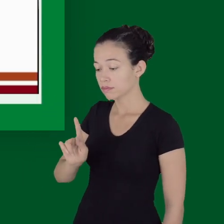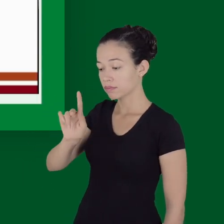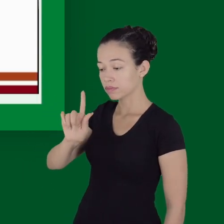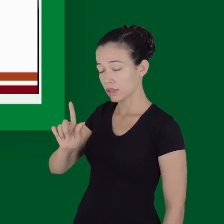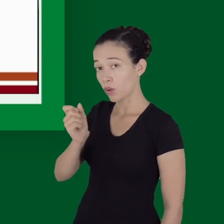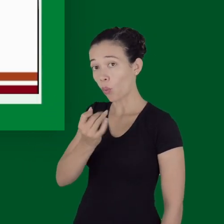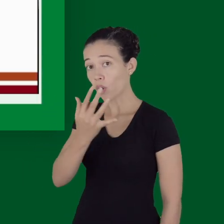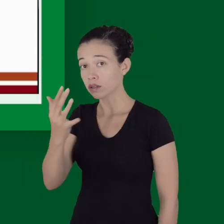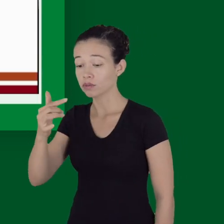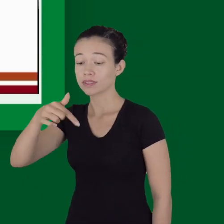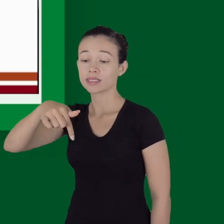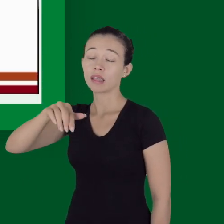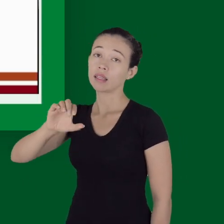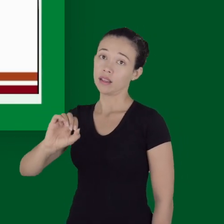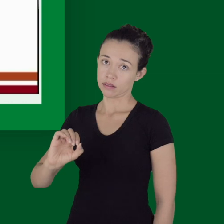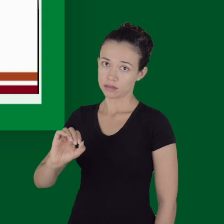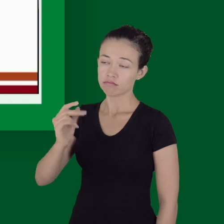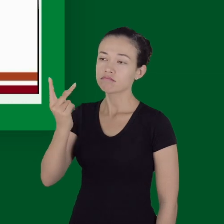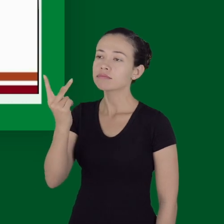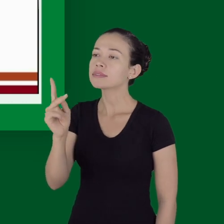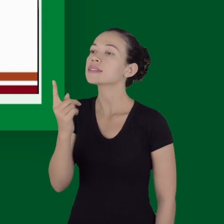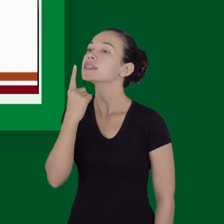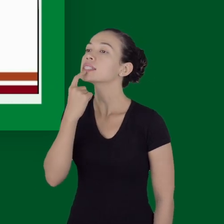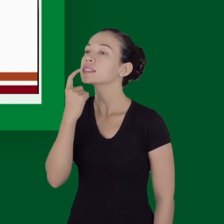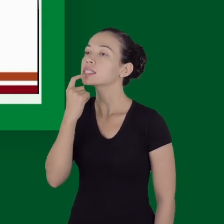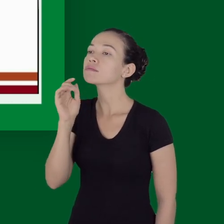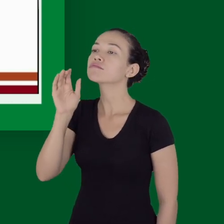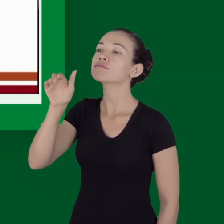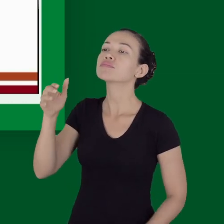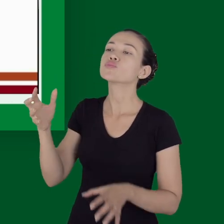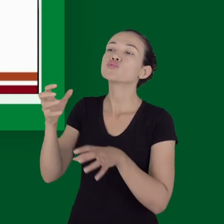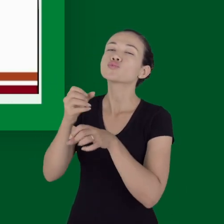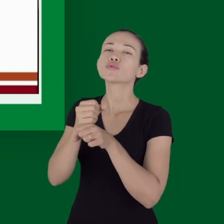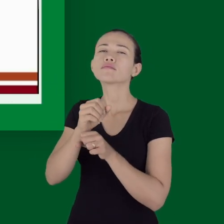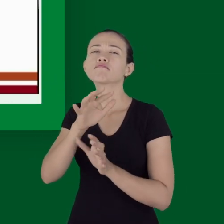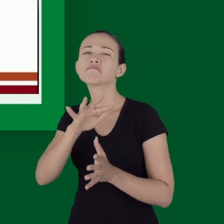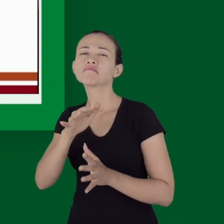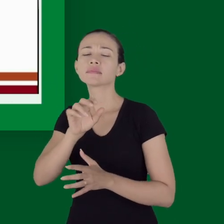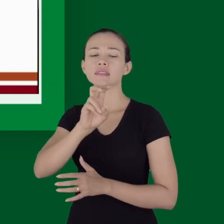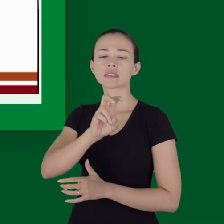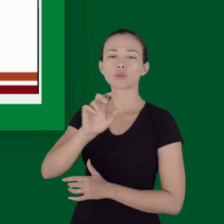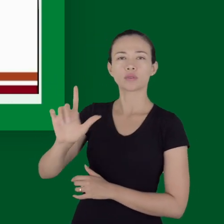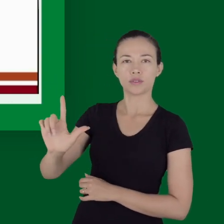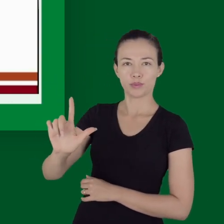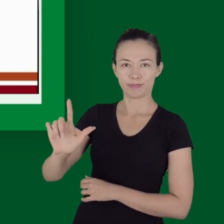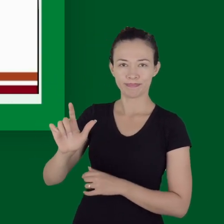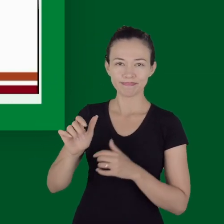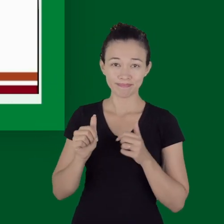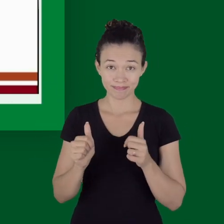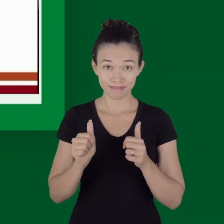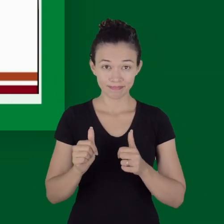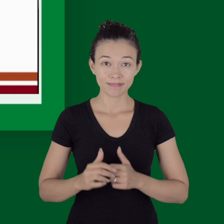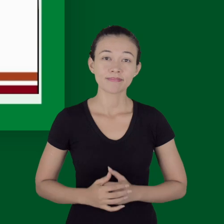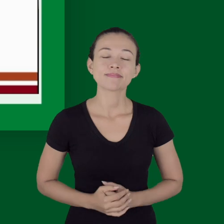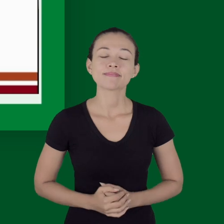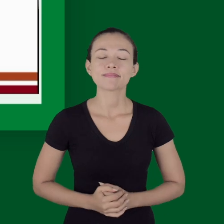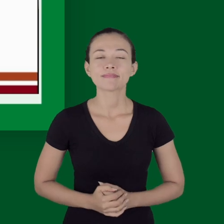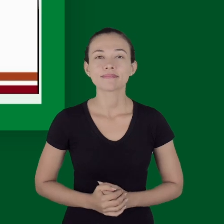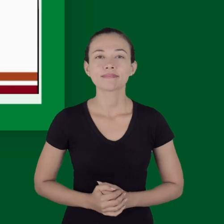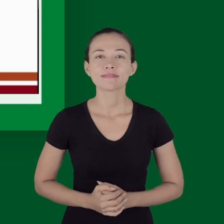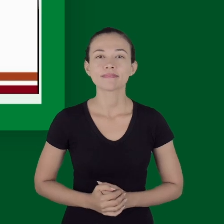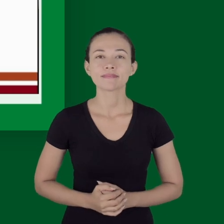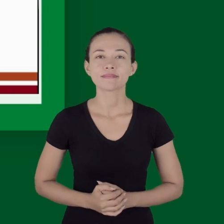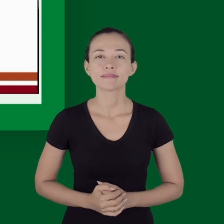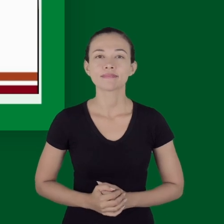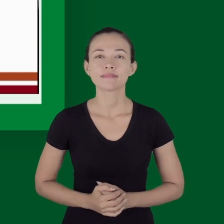70 kg né que a gente sabe que a a quantidade de sangue é de aproximadamente 5 l né Eh então nos exemplos a